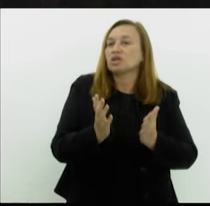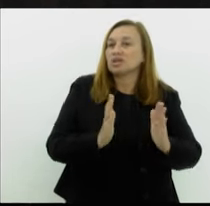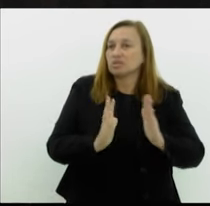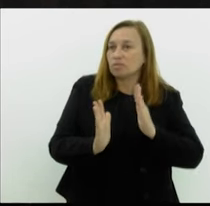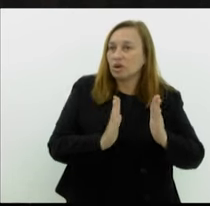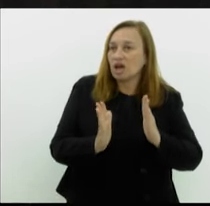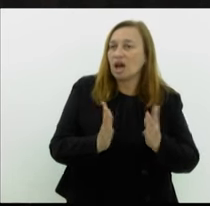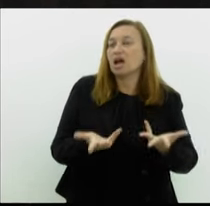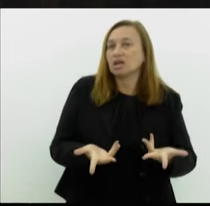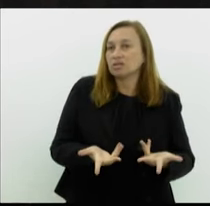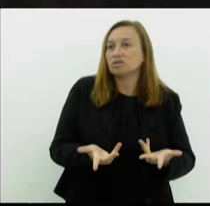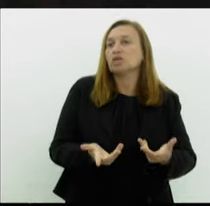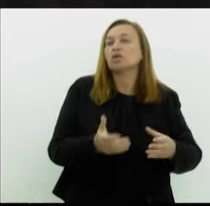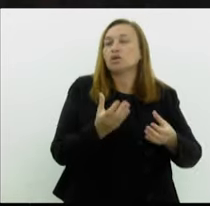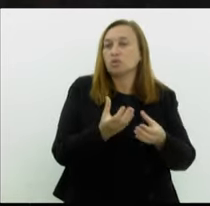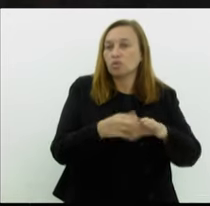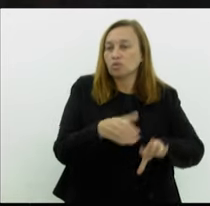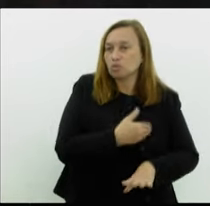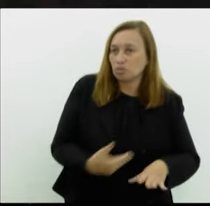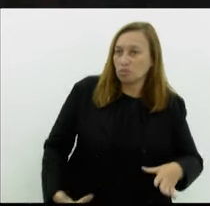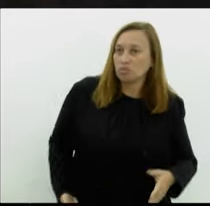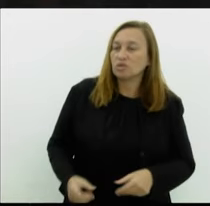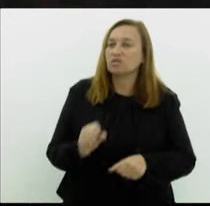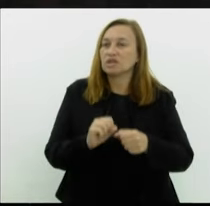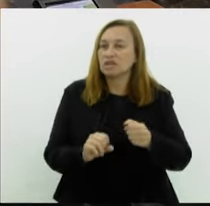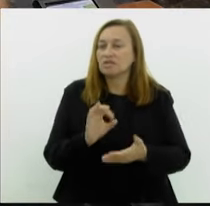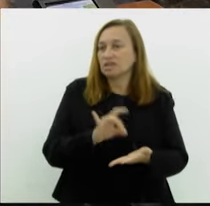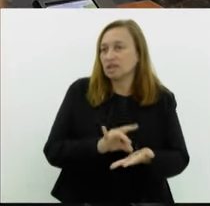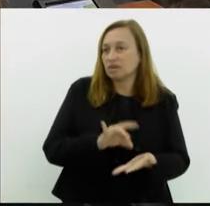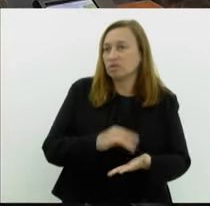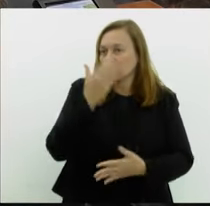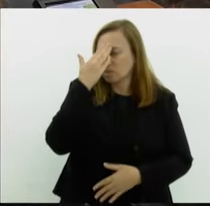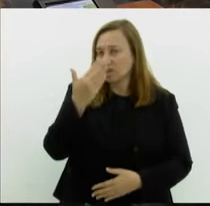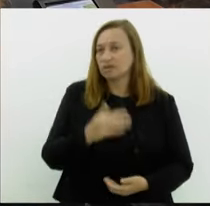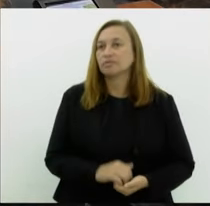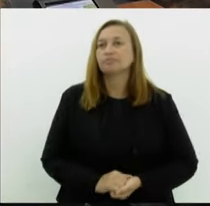regra também tem que ser regulamentada. Muito obrigado.